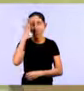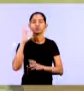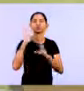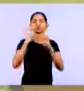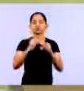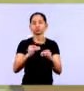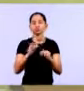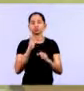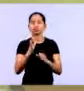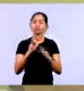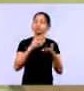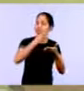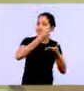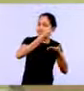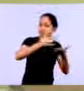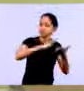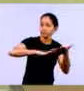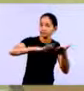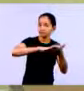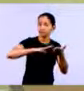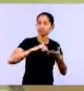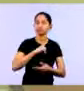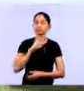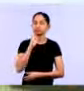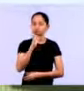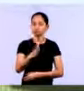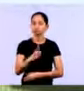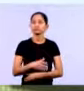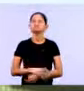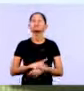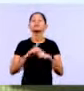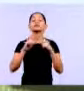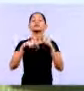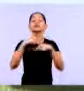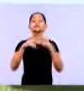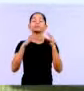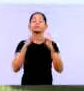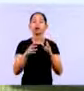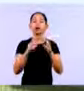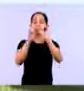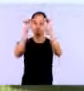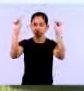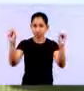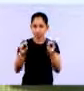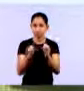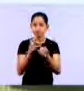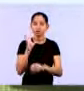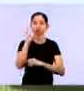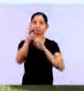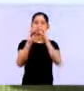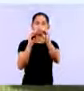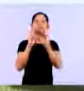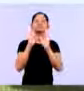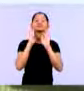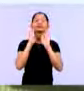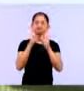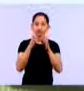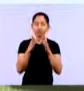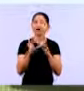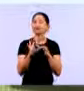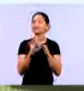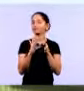um dessas espécies de lançamento. Bom, e depois do lançamento nós temos, portanto, a permissão do